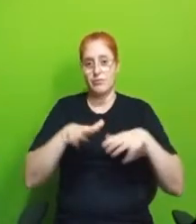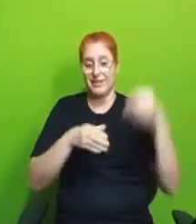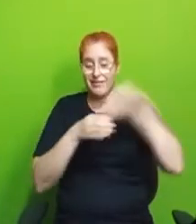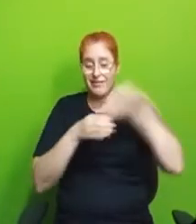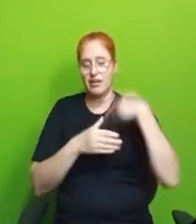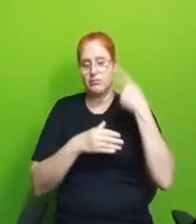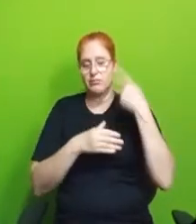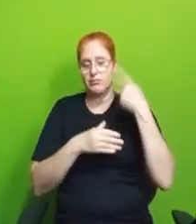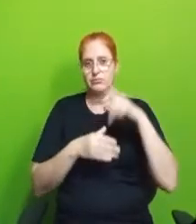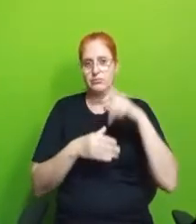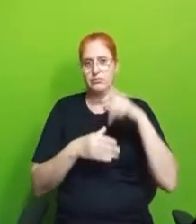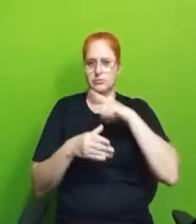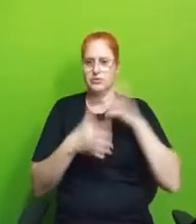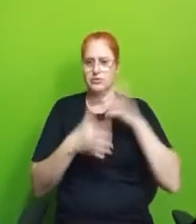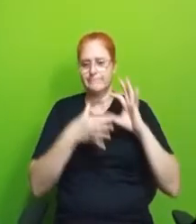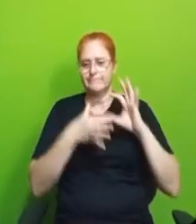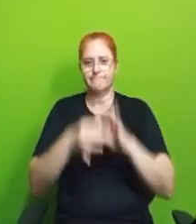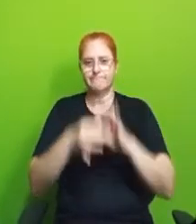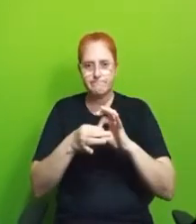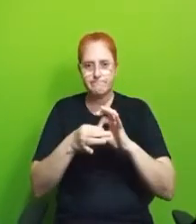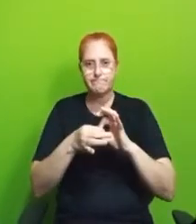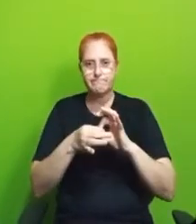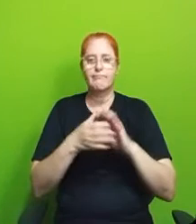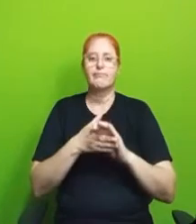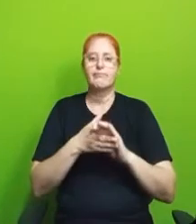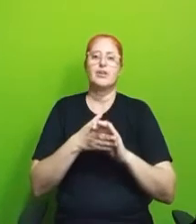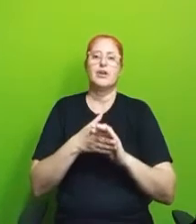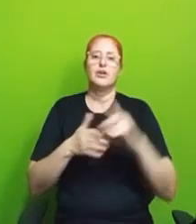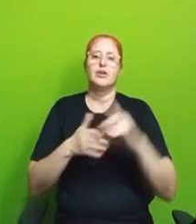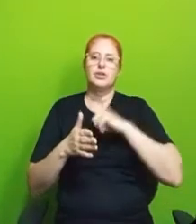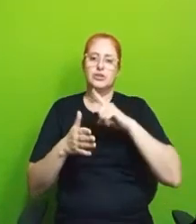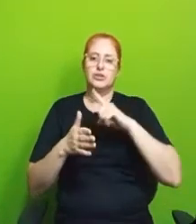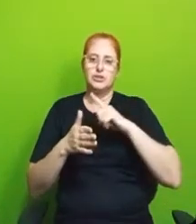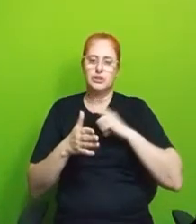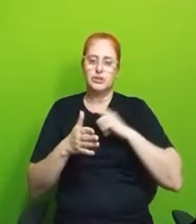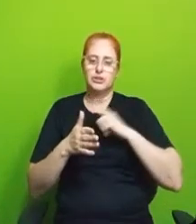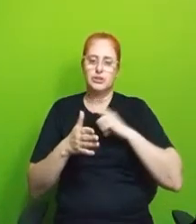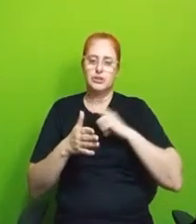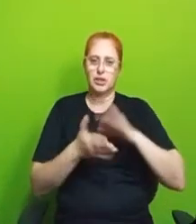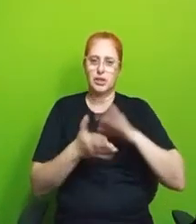combinação entre o acúmulo construído e as inquietações